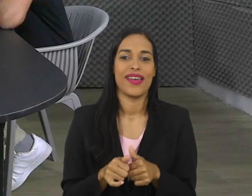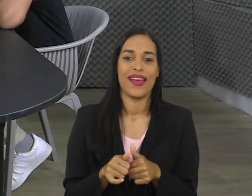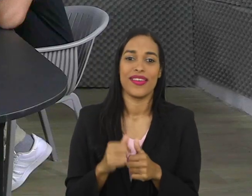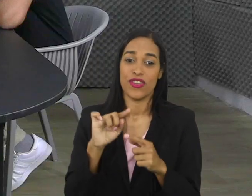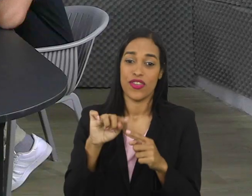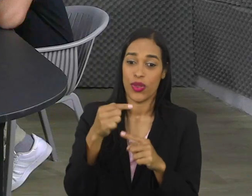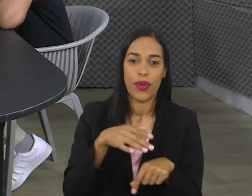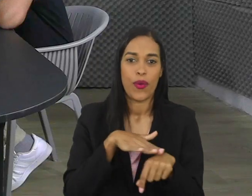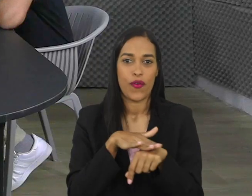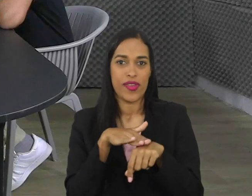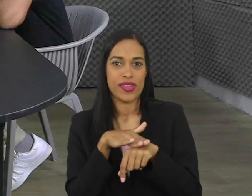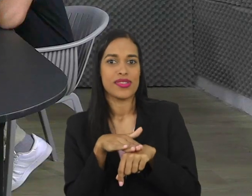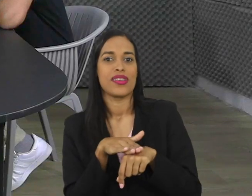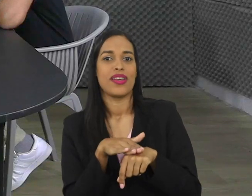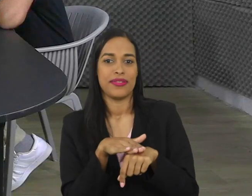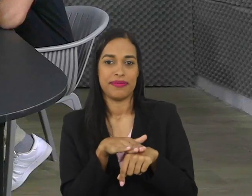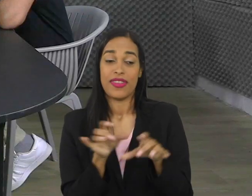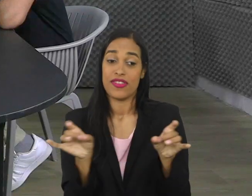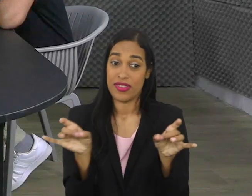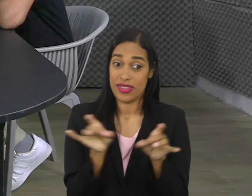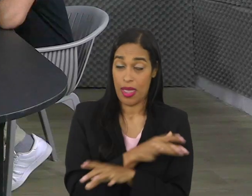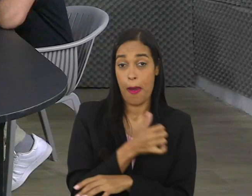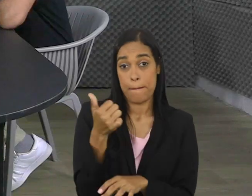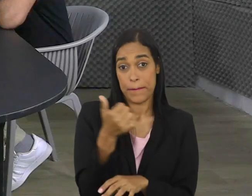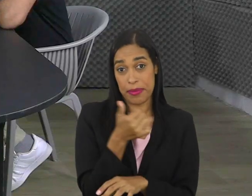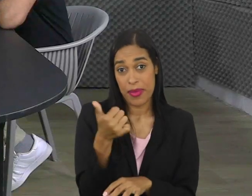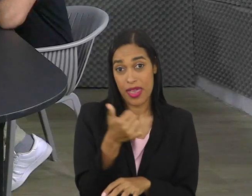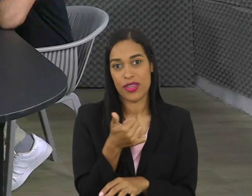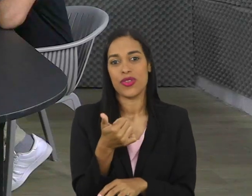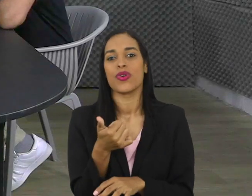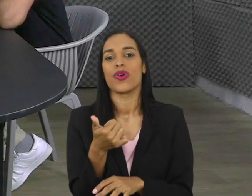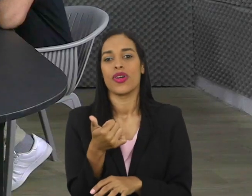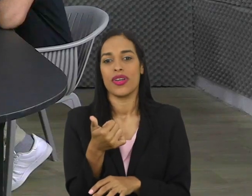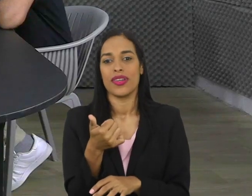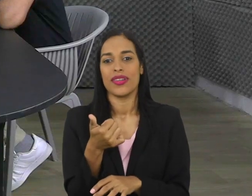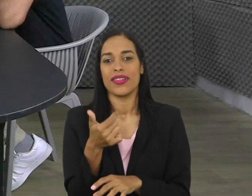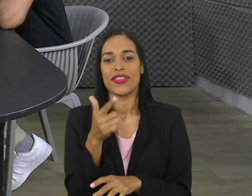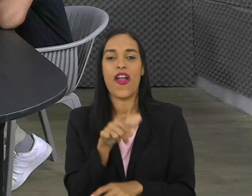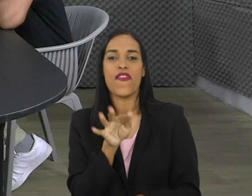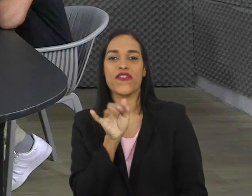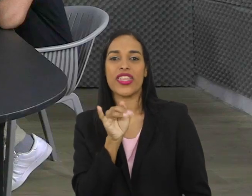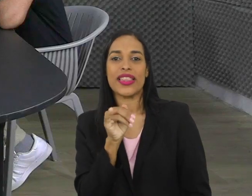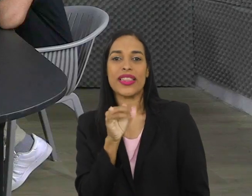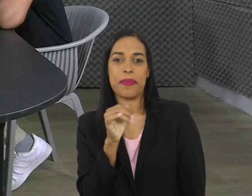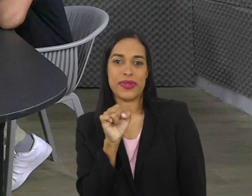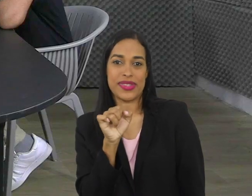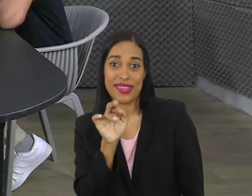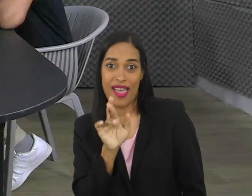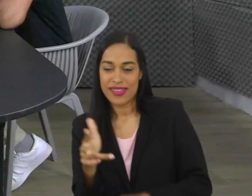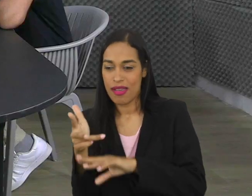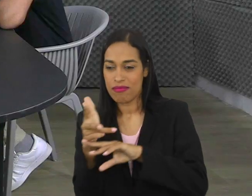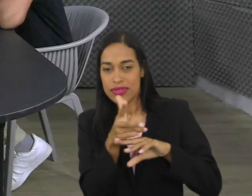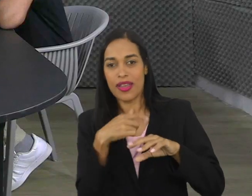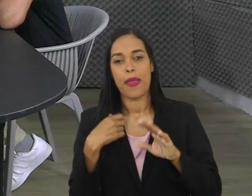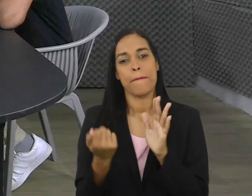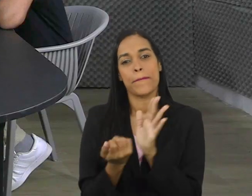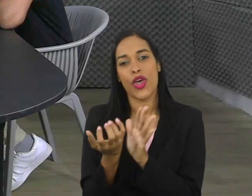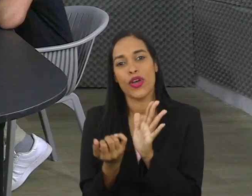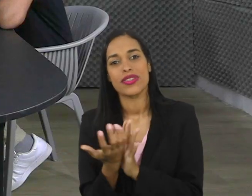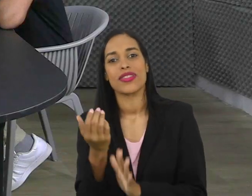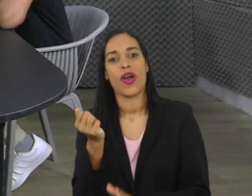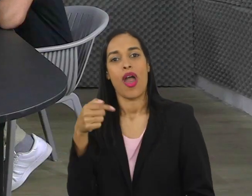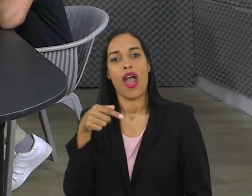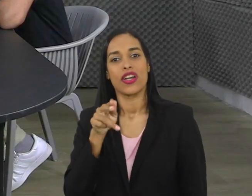para terminar. Então a gente conversa mais no segundo bloco e a gente encerra esse primeiro bloco com captação do queridíssimo Felipe César